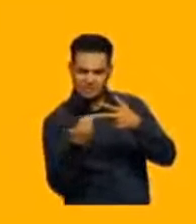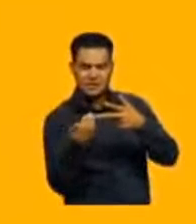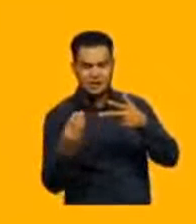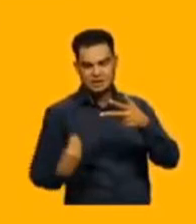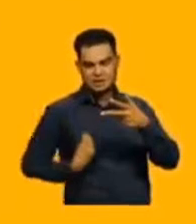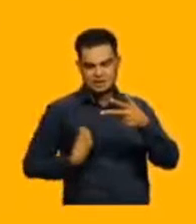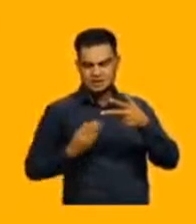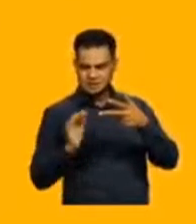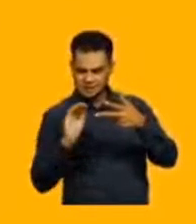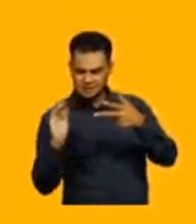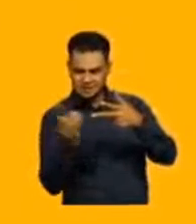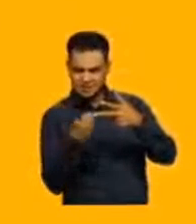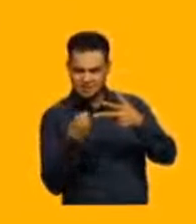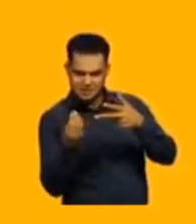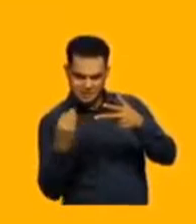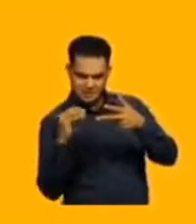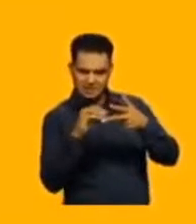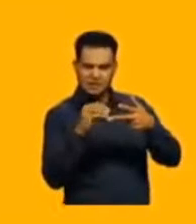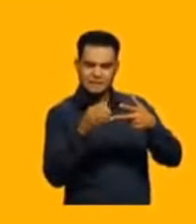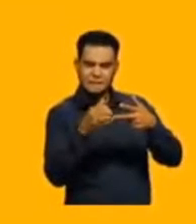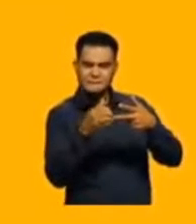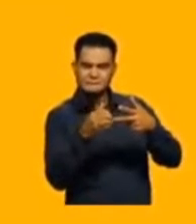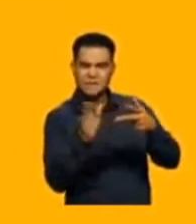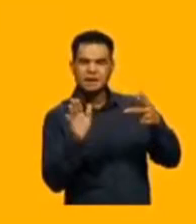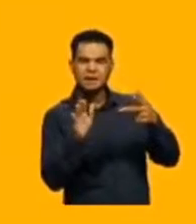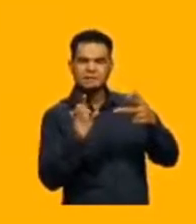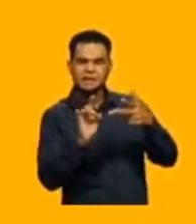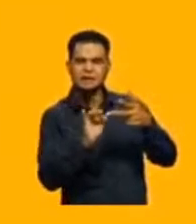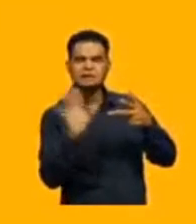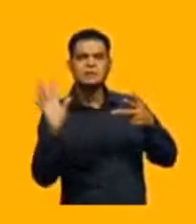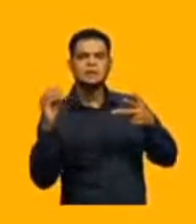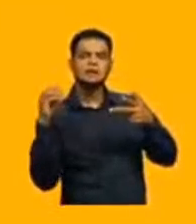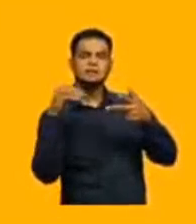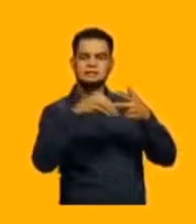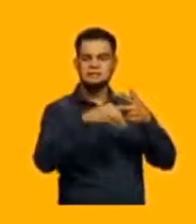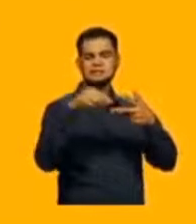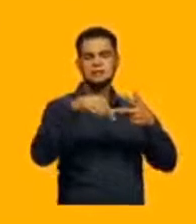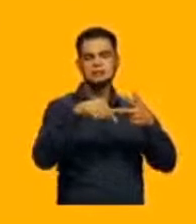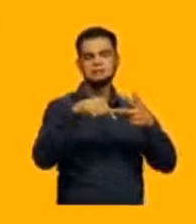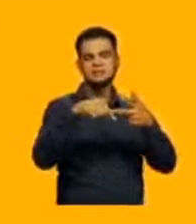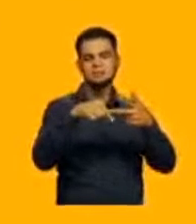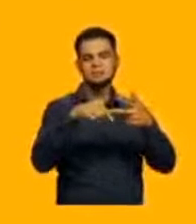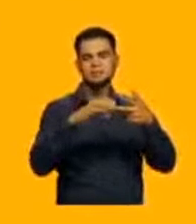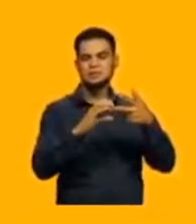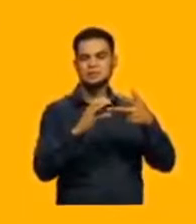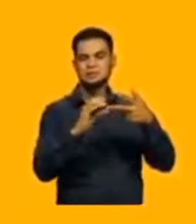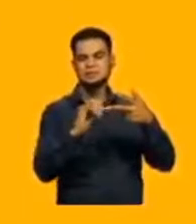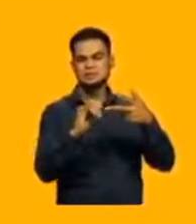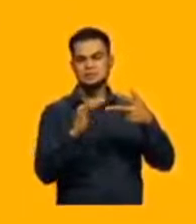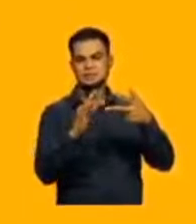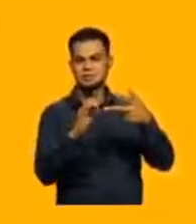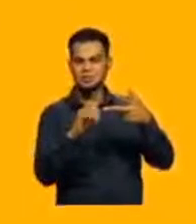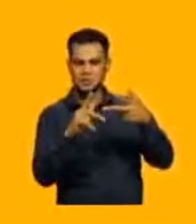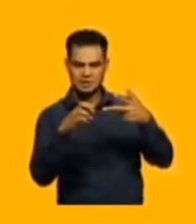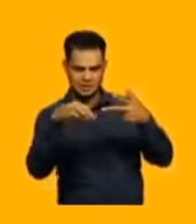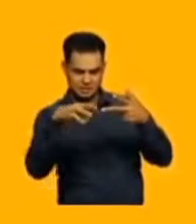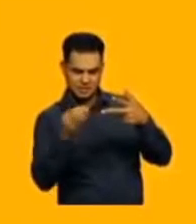vai se romper, vai acabar liberando o material genético no citoplasma. Daí o nome